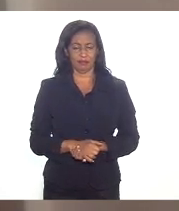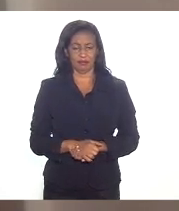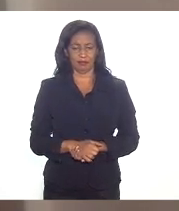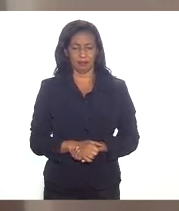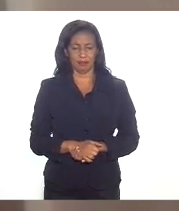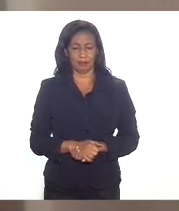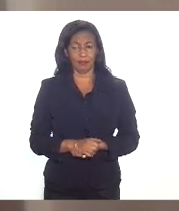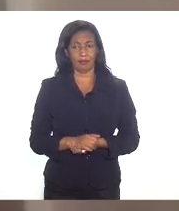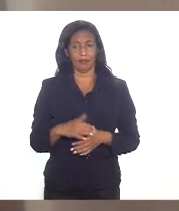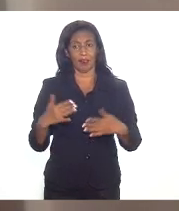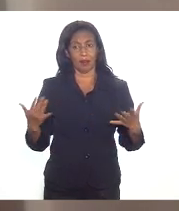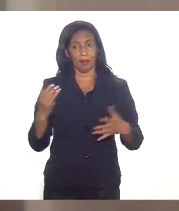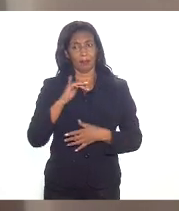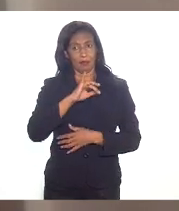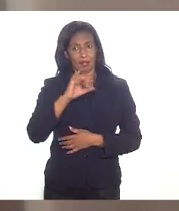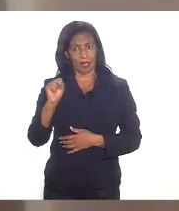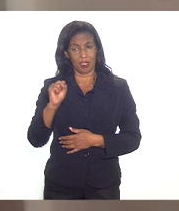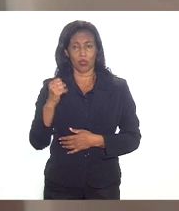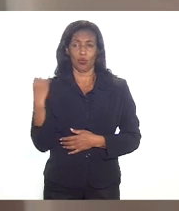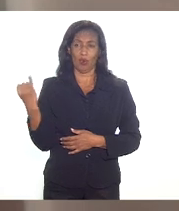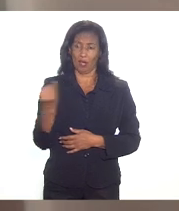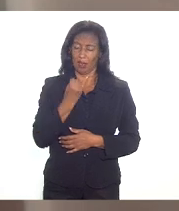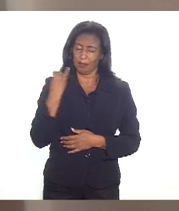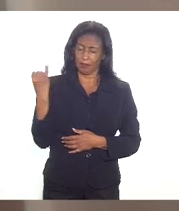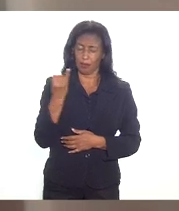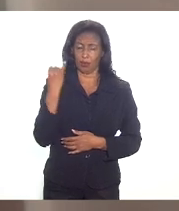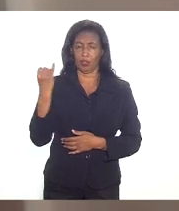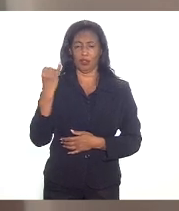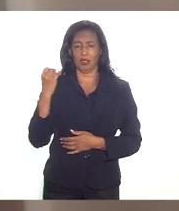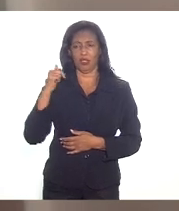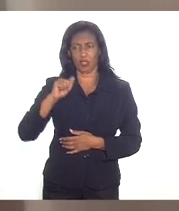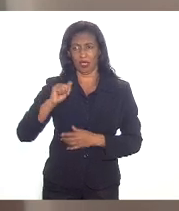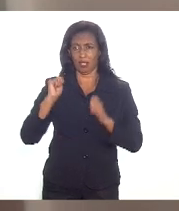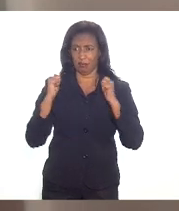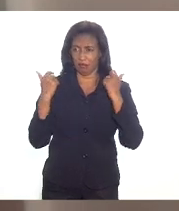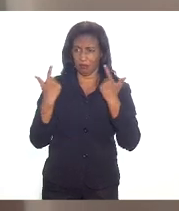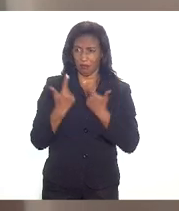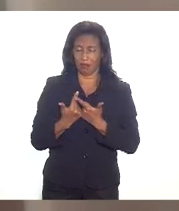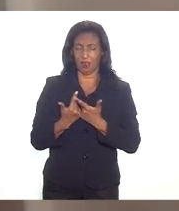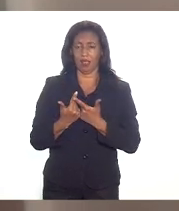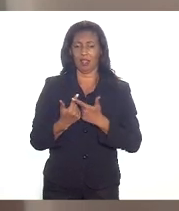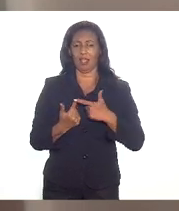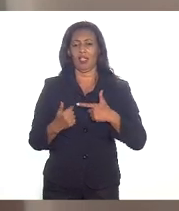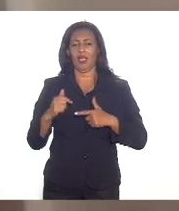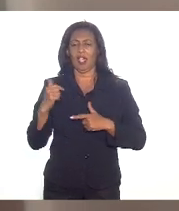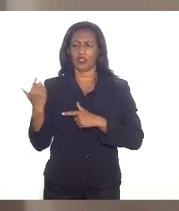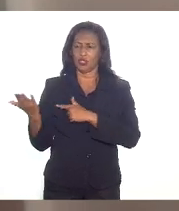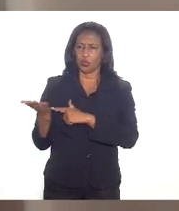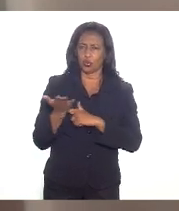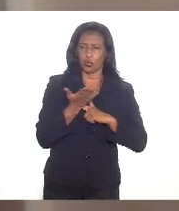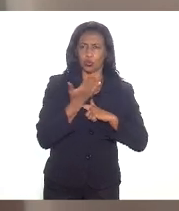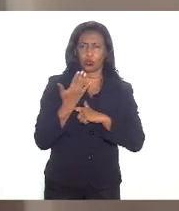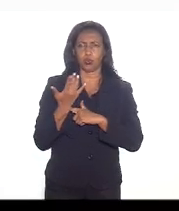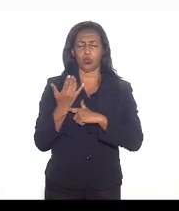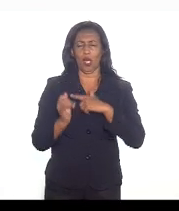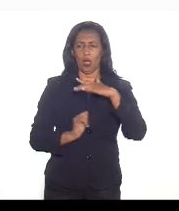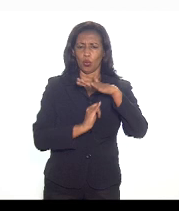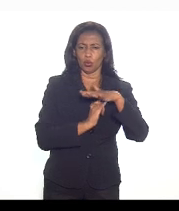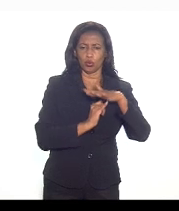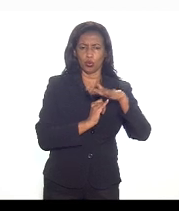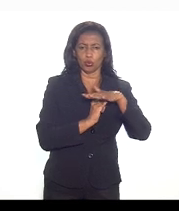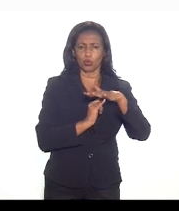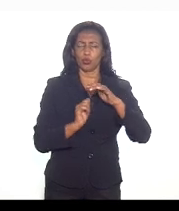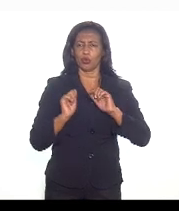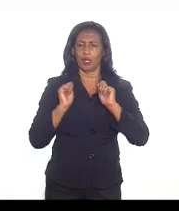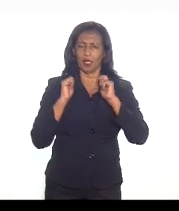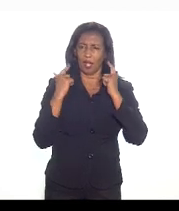Para isso, é importante fortalecer a Câmara Metropolitana, uma autarquia que foi criada do Instituto Rio Metrópole. Parabenizo a Lerja, nem